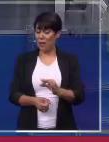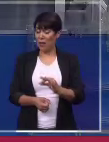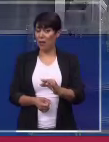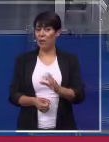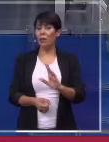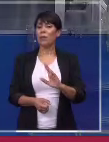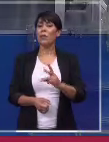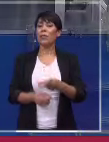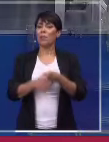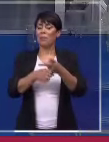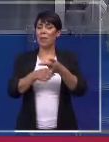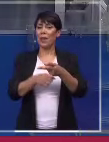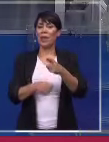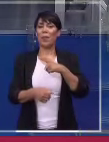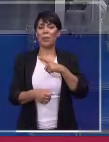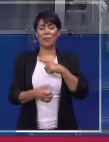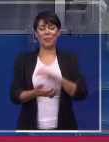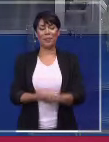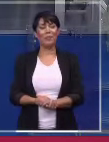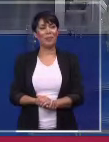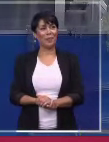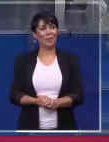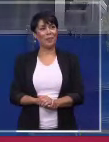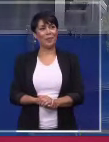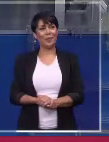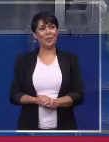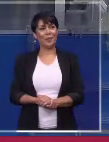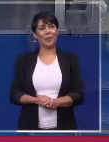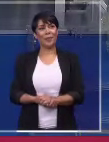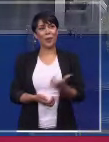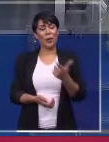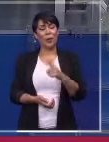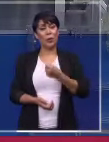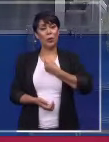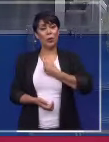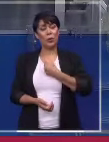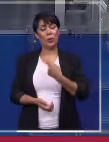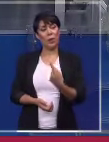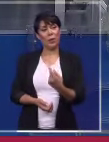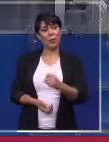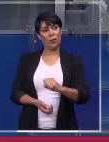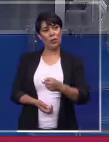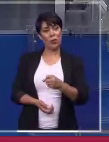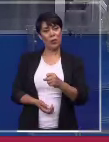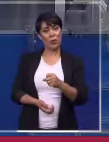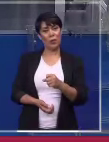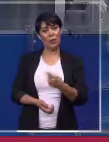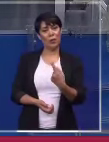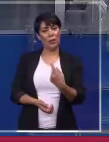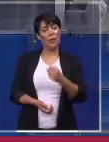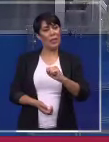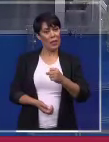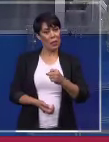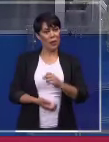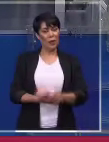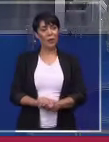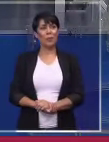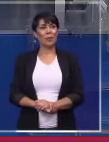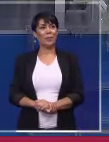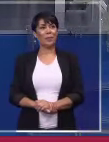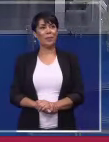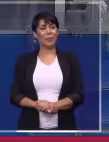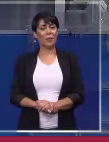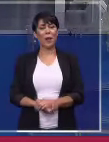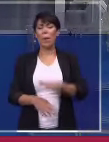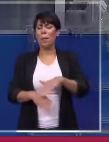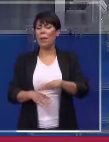o concurso de número 2054 da Dupla Sena. Bola cinza, número 18. Cinza, 18. Mais